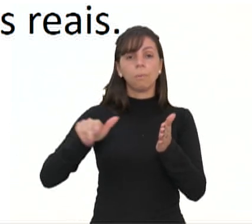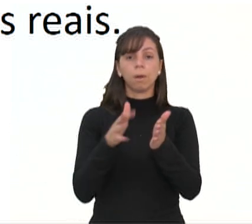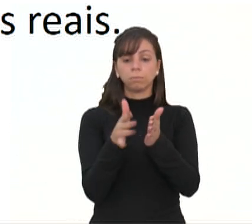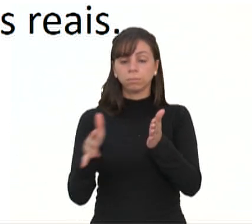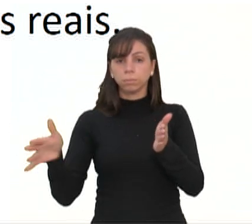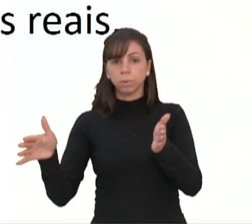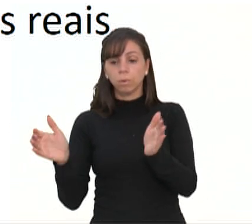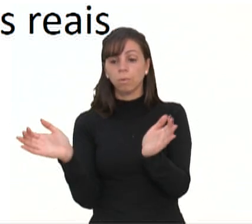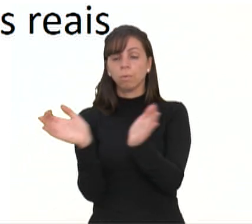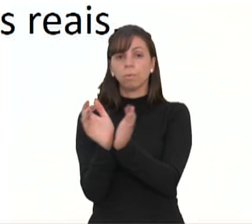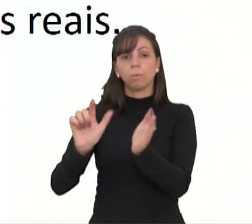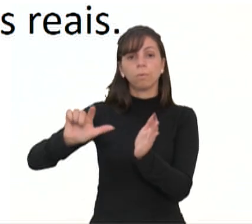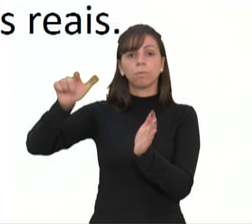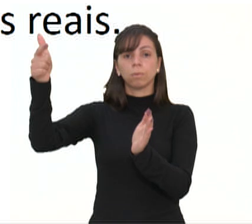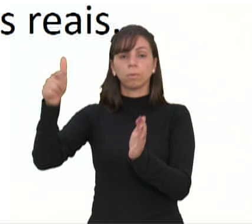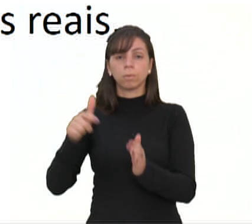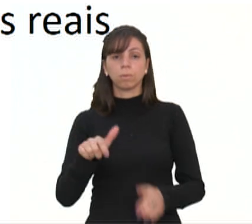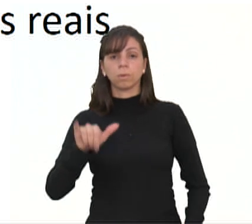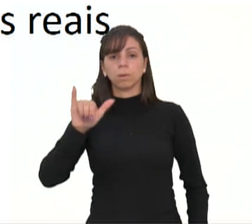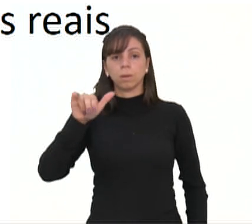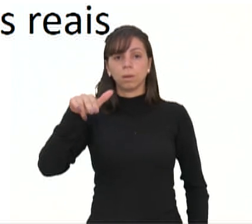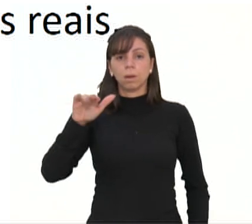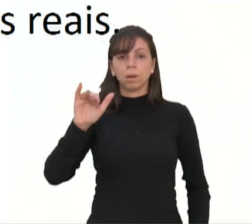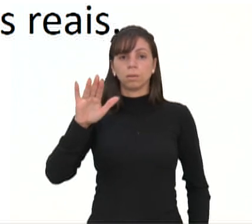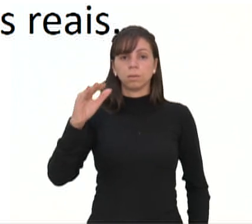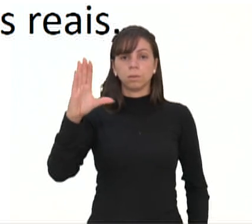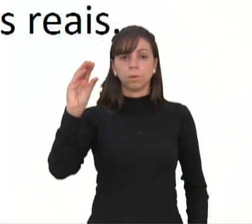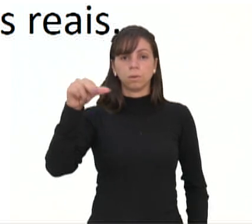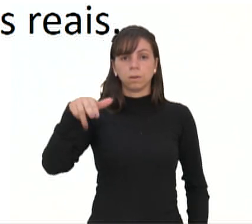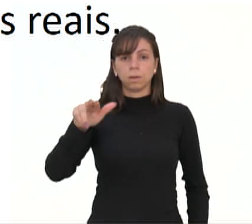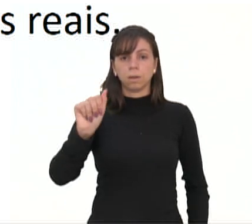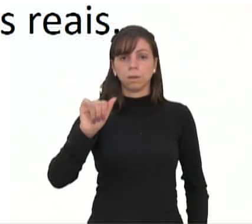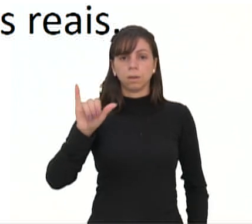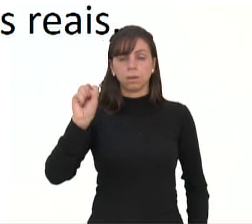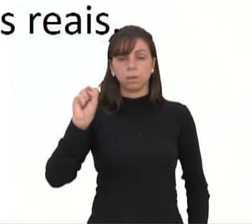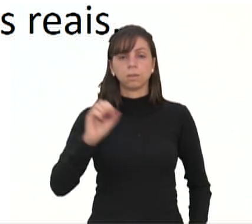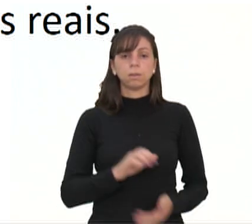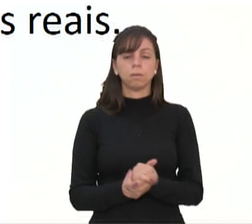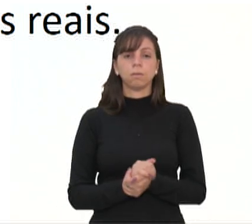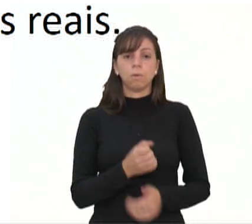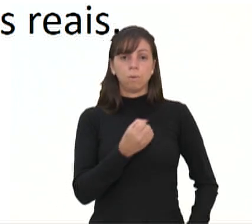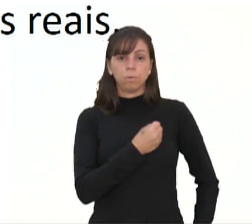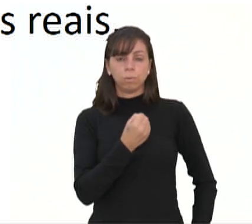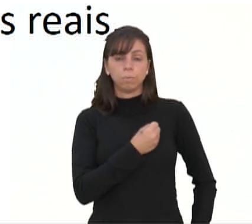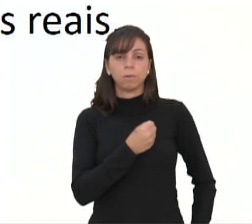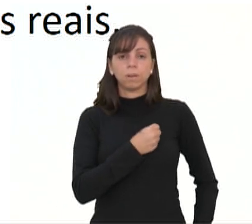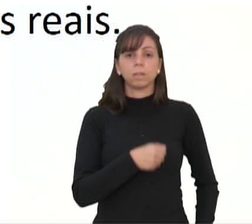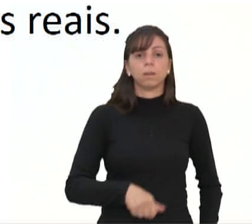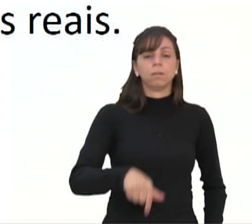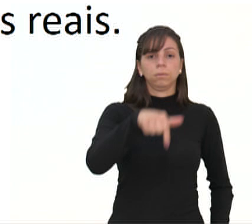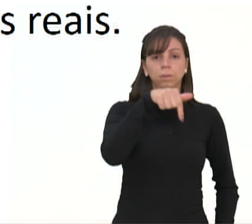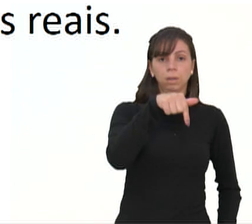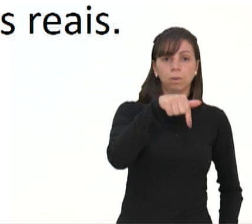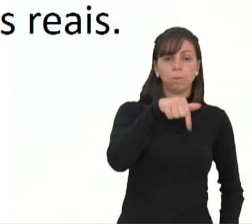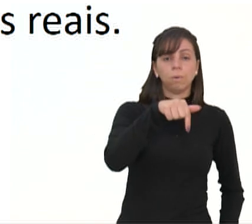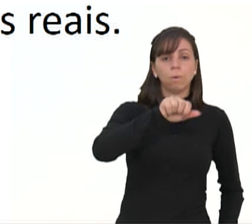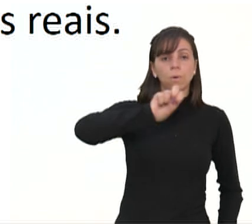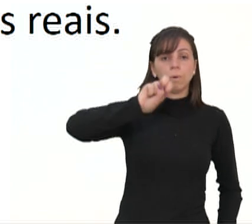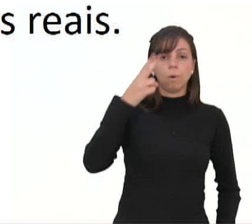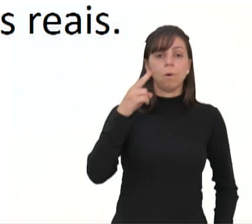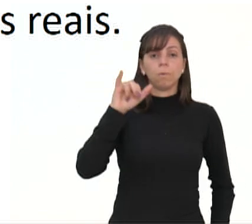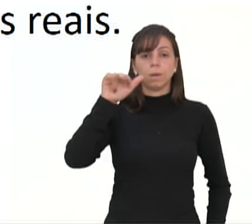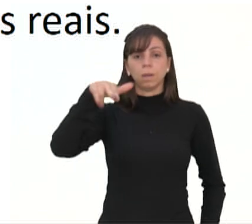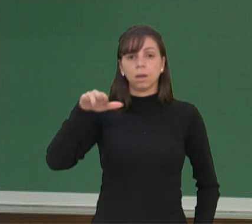conjunto se chama números irracionais. Então, o número ou vai ser racional ou vai ser irracional. Tá? E